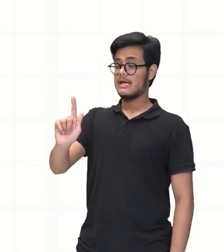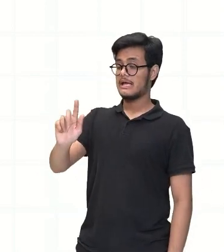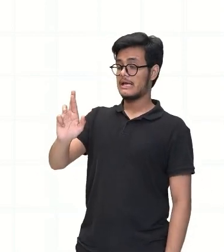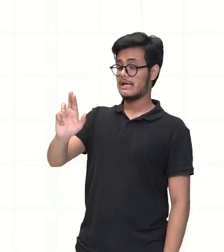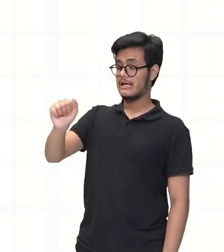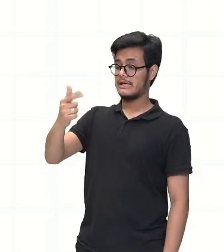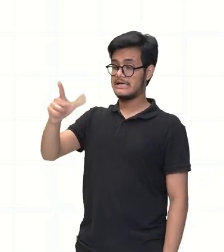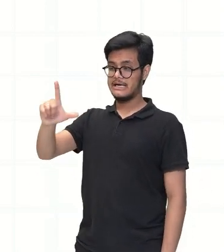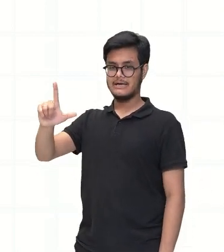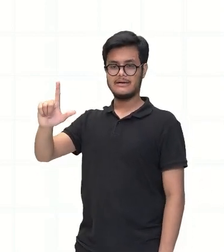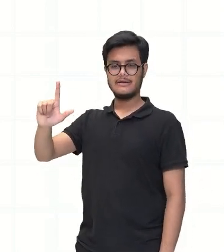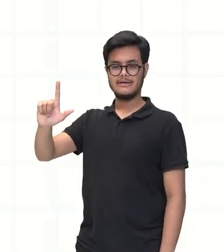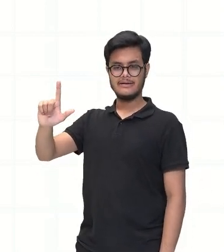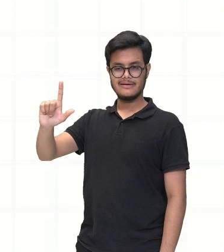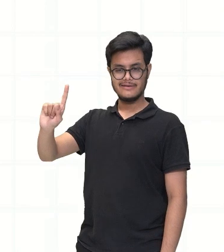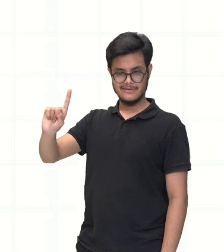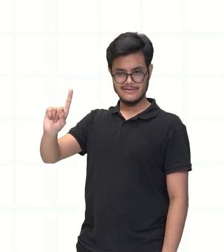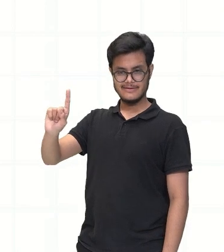Grã-Bretanha.